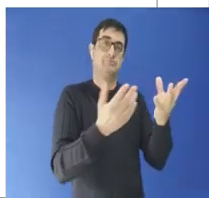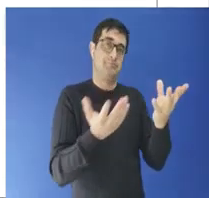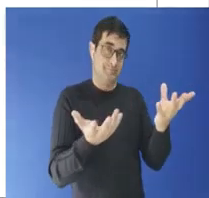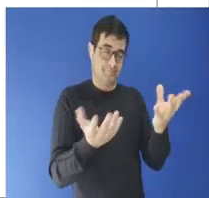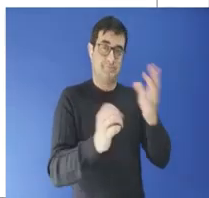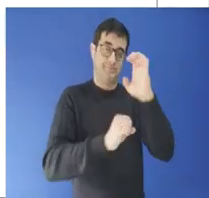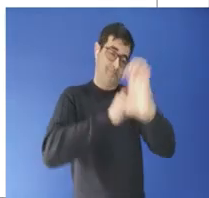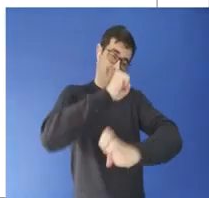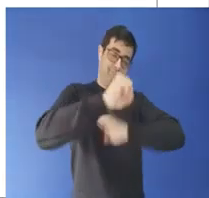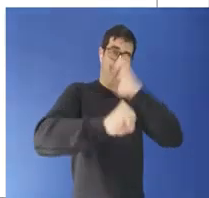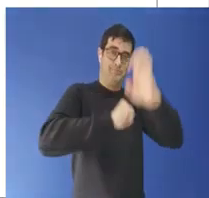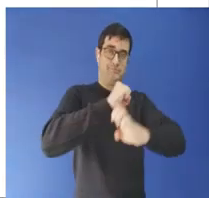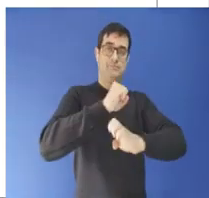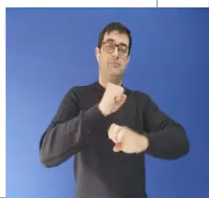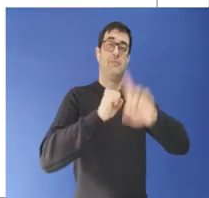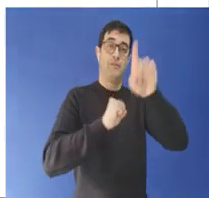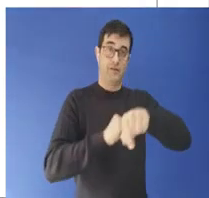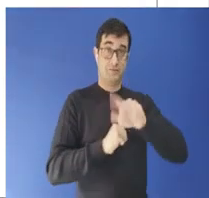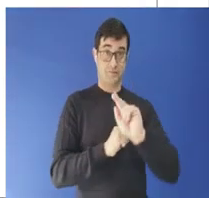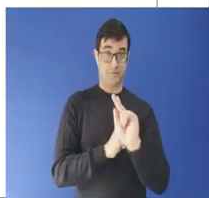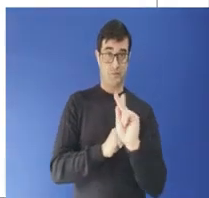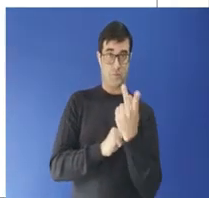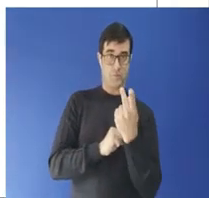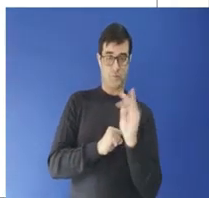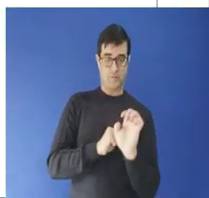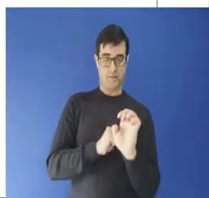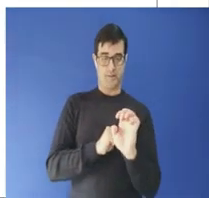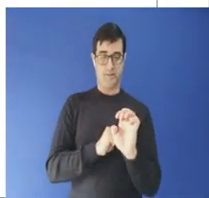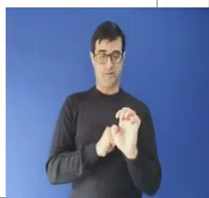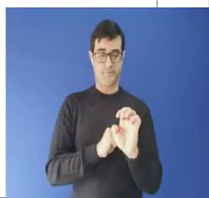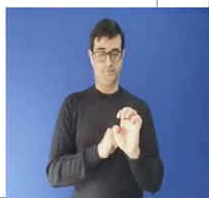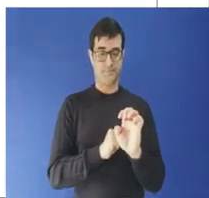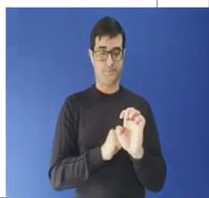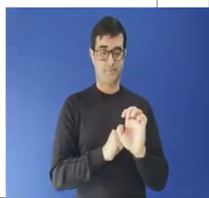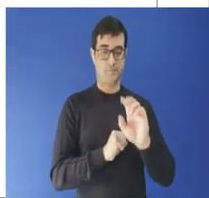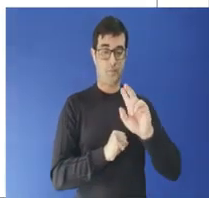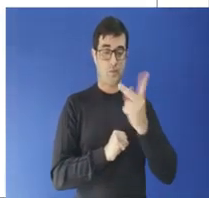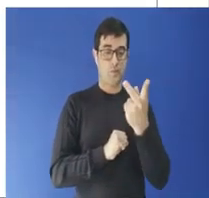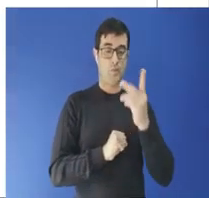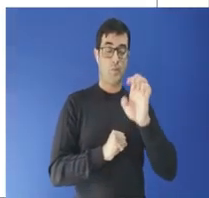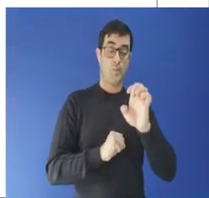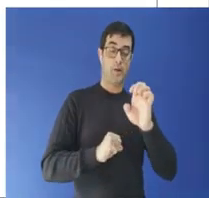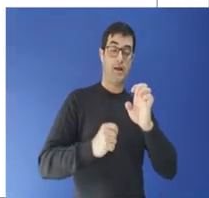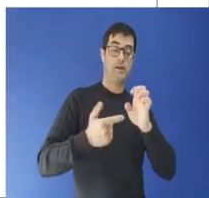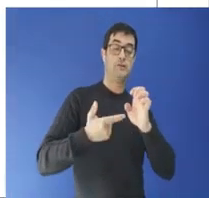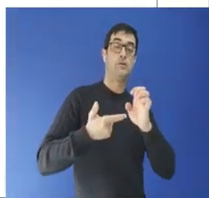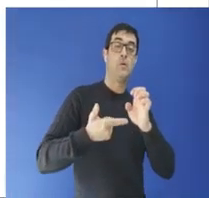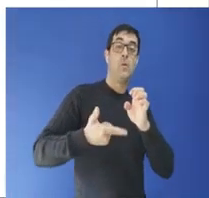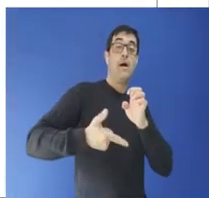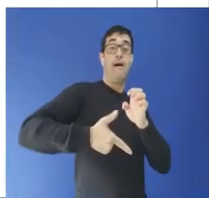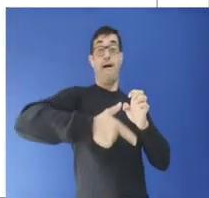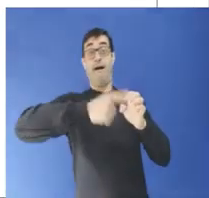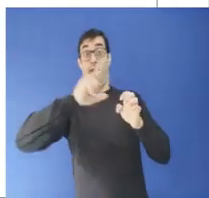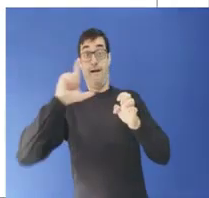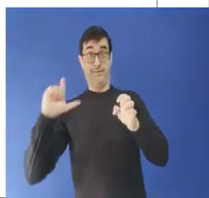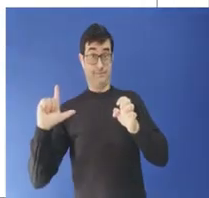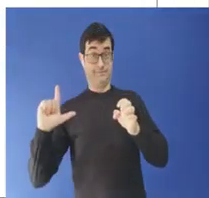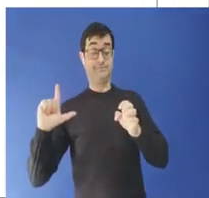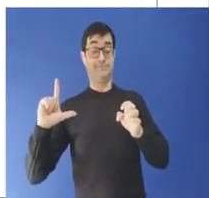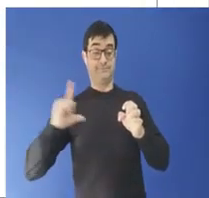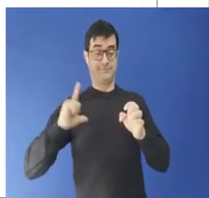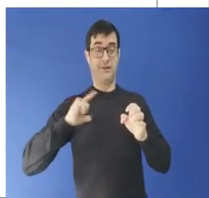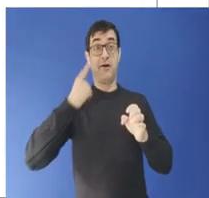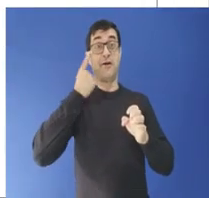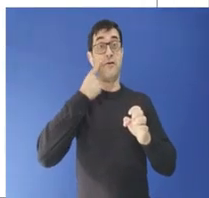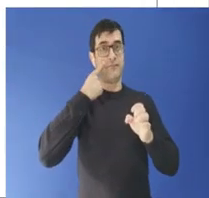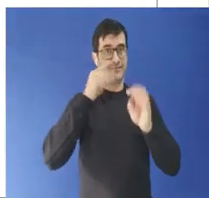a configuração eletrônica do hélio. E o hélio está no período anterior ao deles. Nós